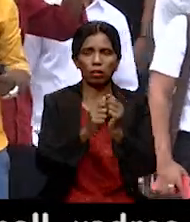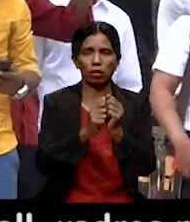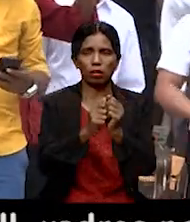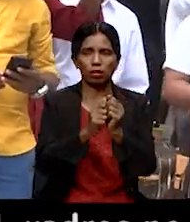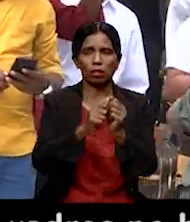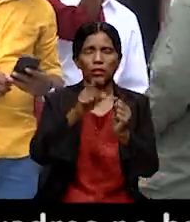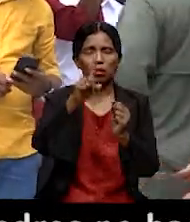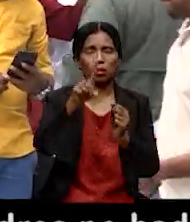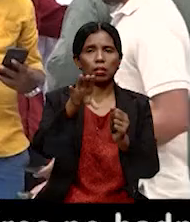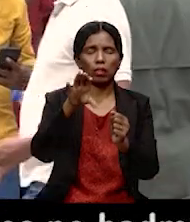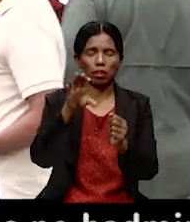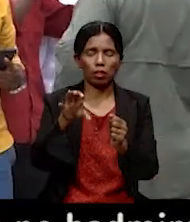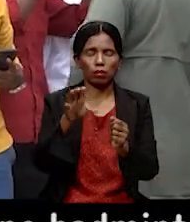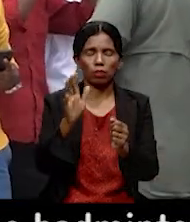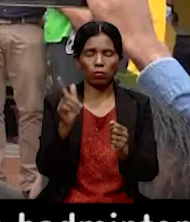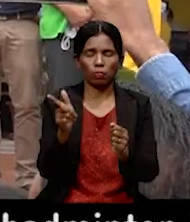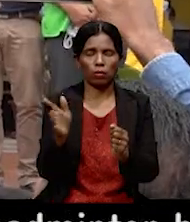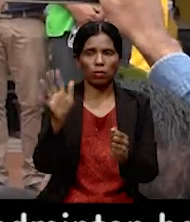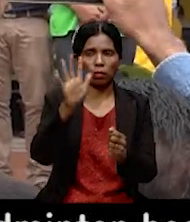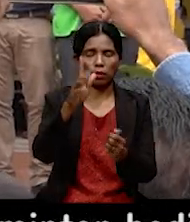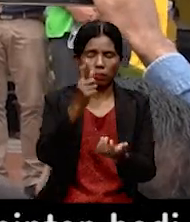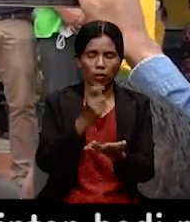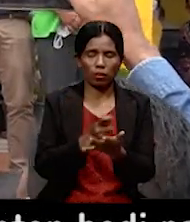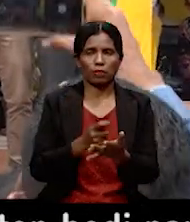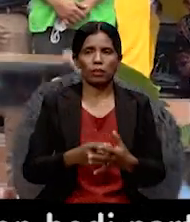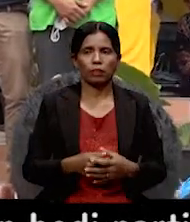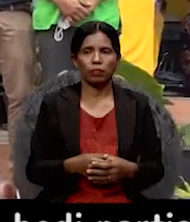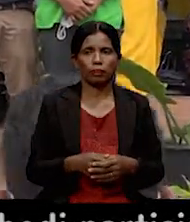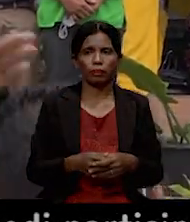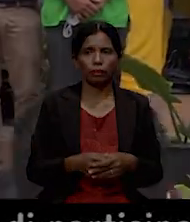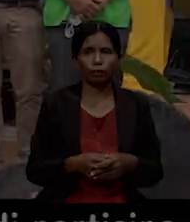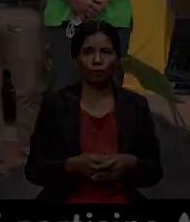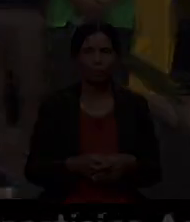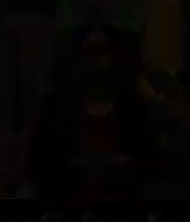Lima Resin, ba candidato Luolo. Almeida dos Santos, Benguida Ximenez, GMN.